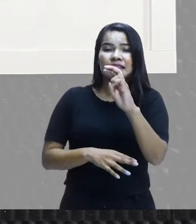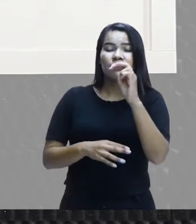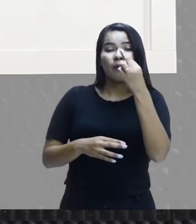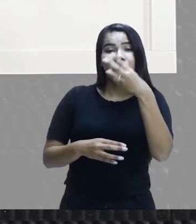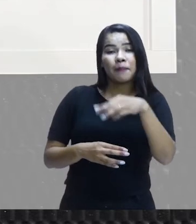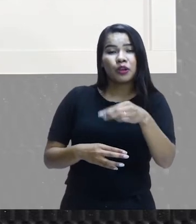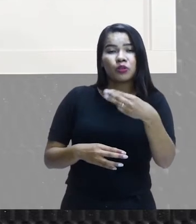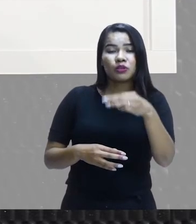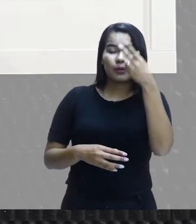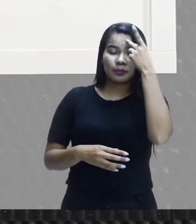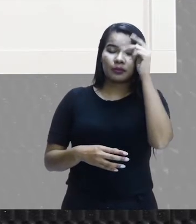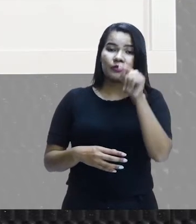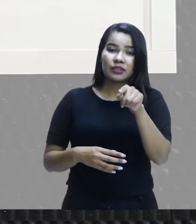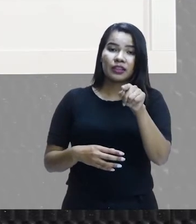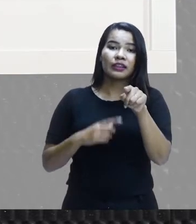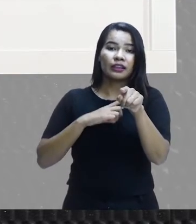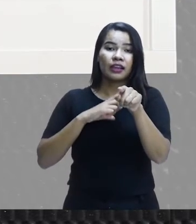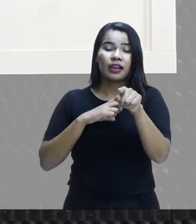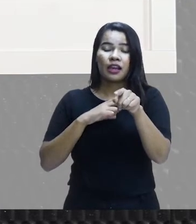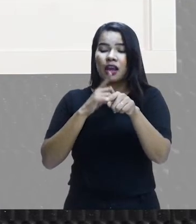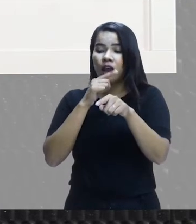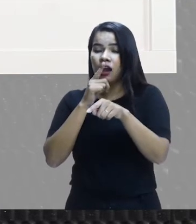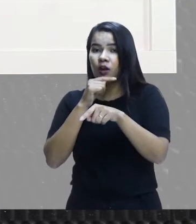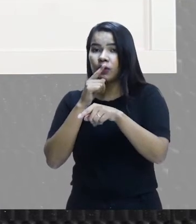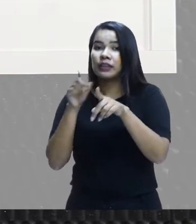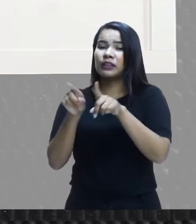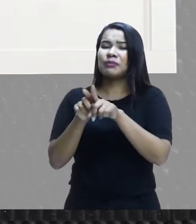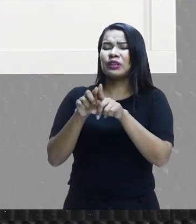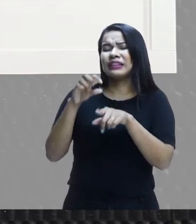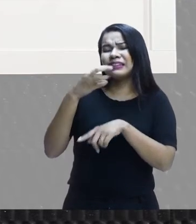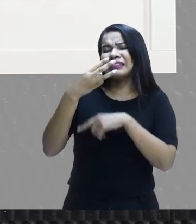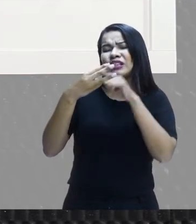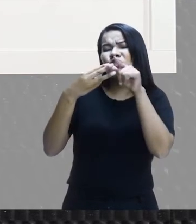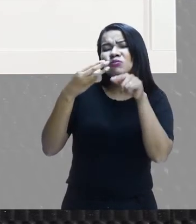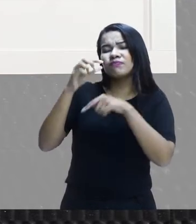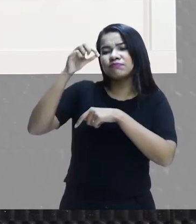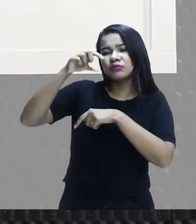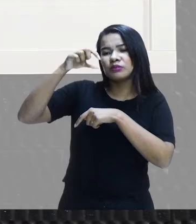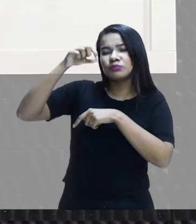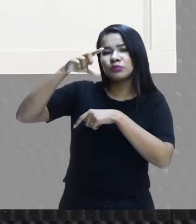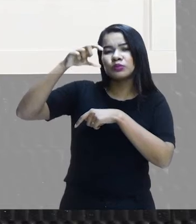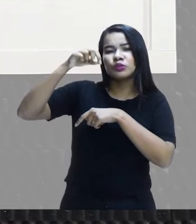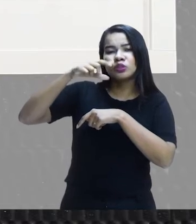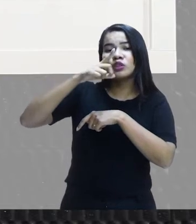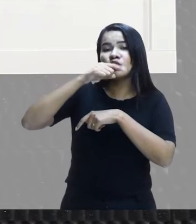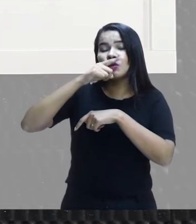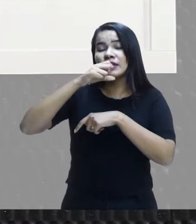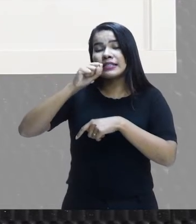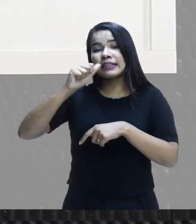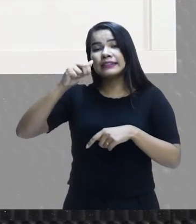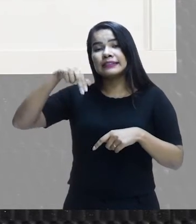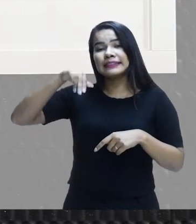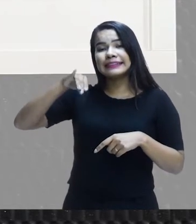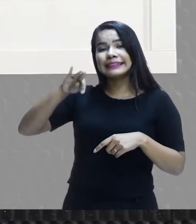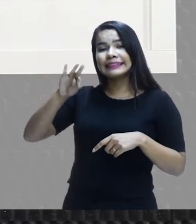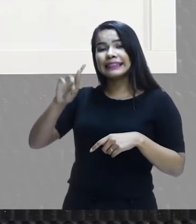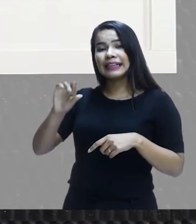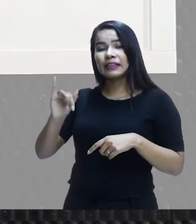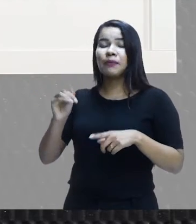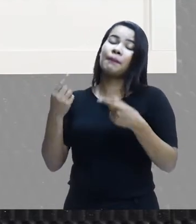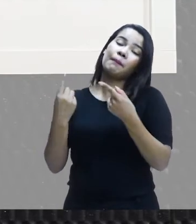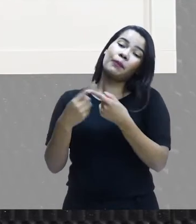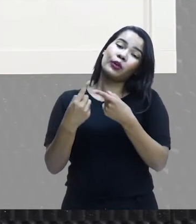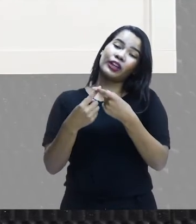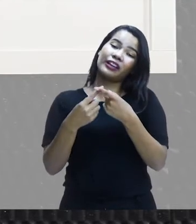deixar de molho, você tem que colocar água e um pouco de água sanitária. 3 gotinhas, ou então uma colherzinha de chá. O vinagre, ele não mata, geralmente